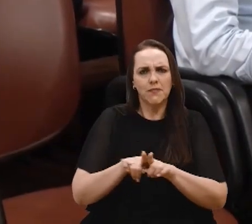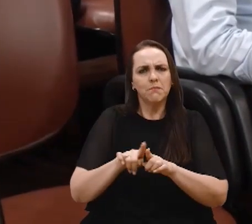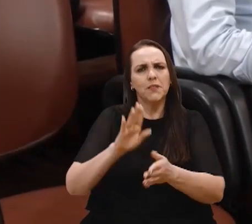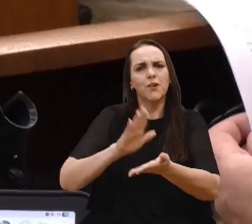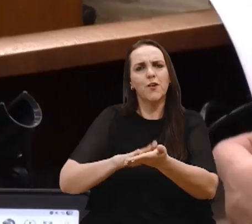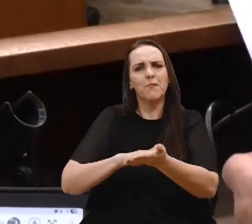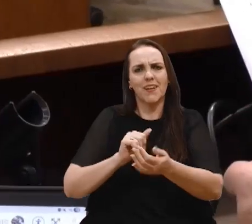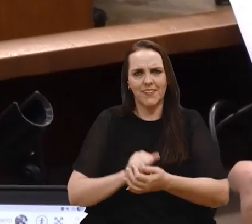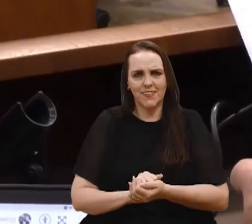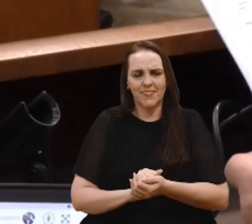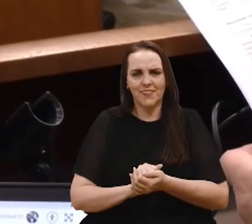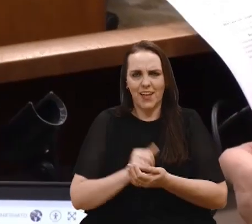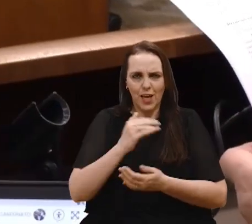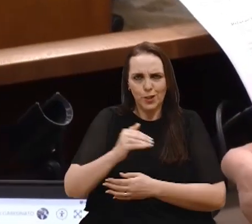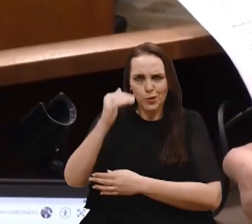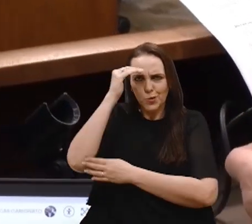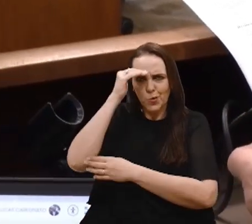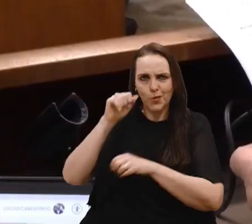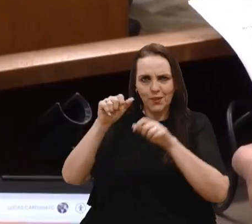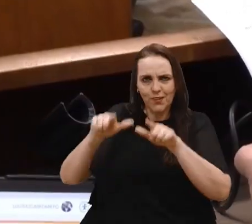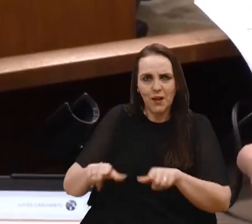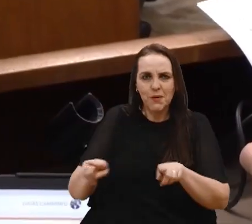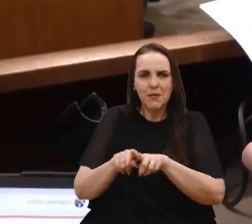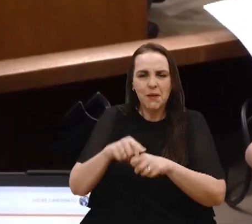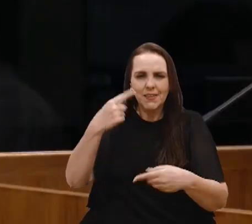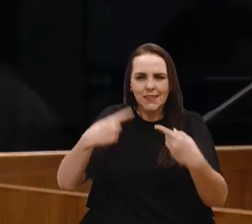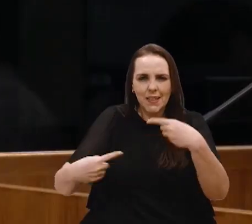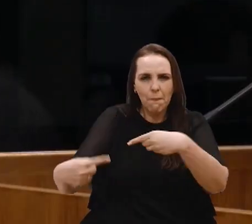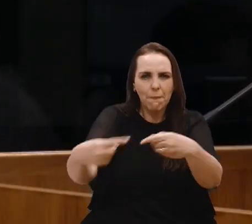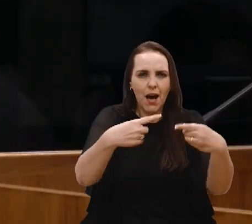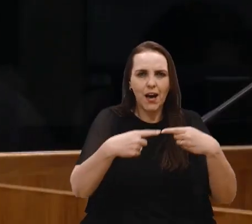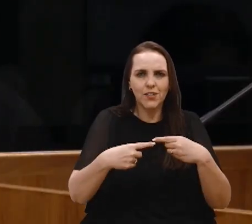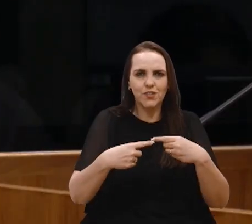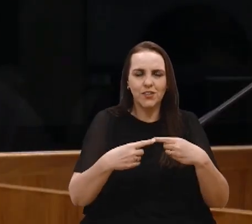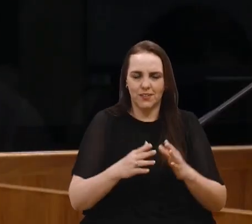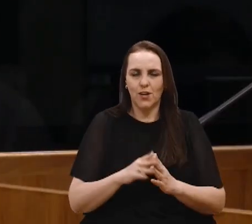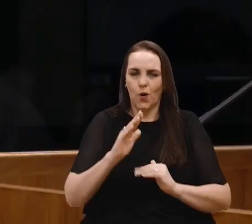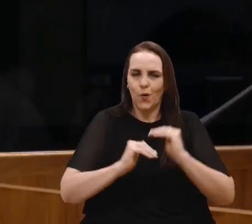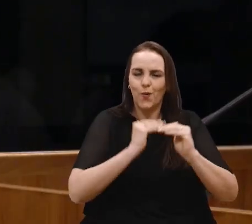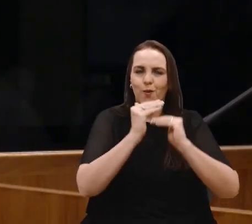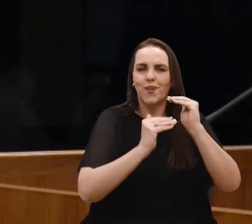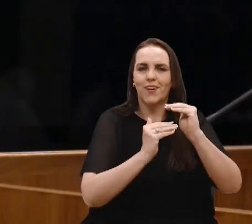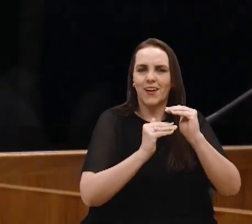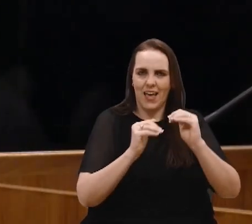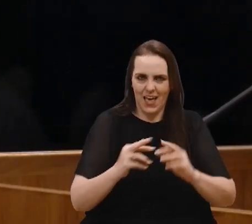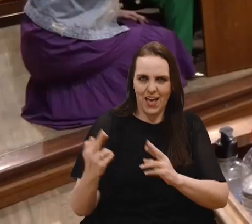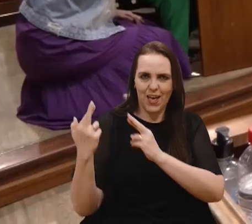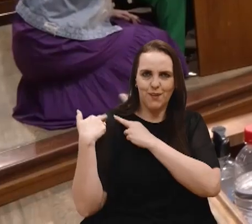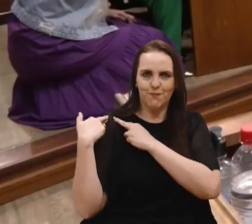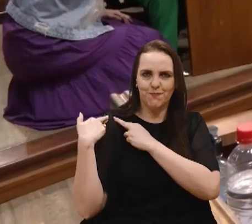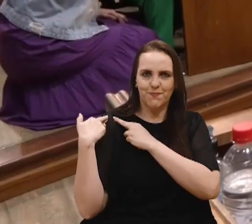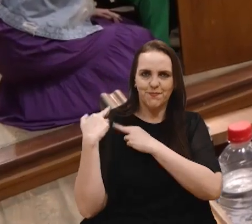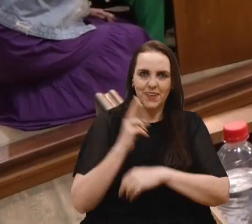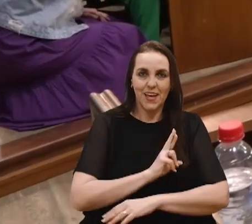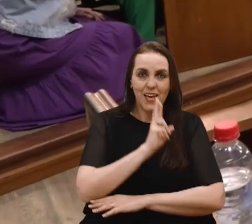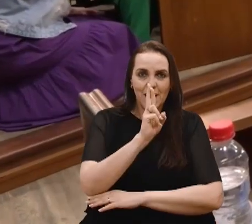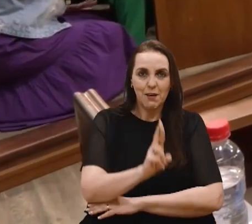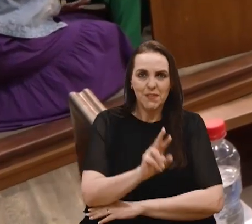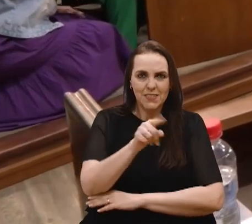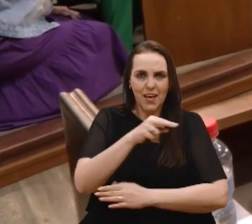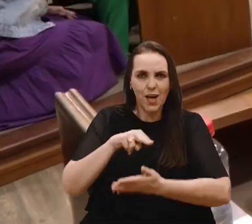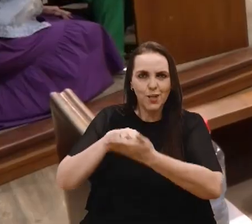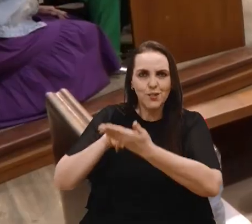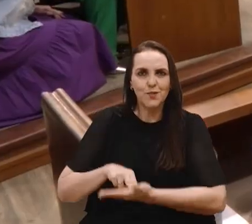cobrar. É lugar de escuta, mas também de debate, de construção e de responsabilidade. Representar